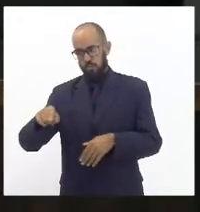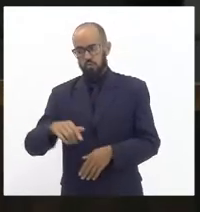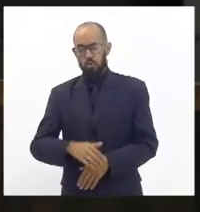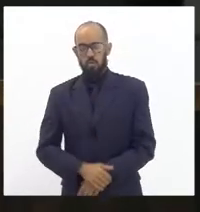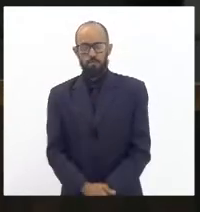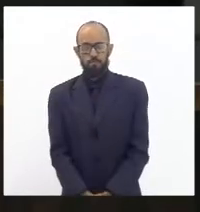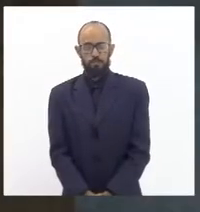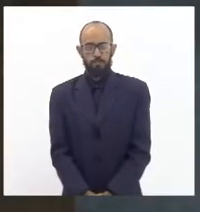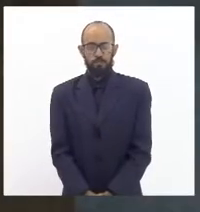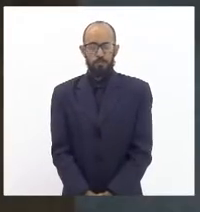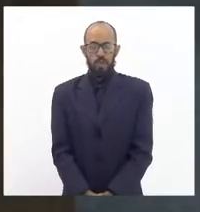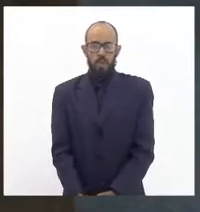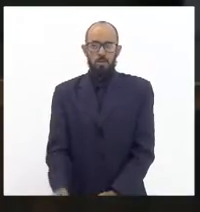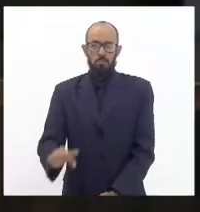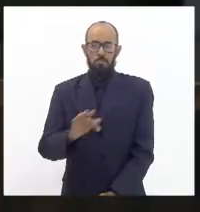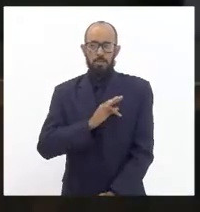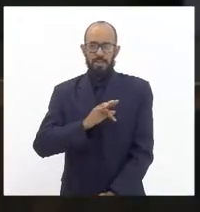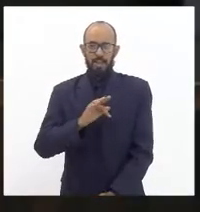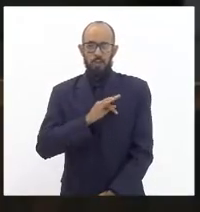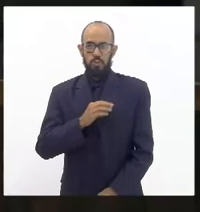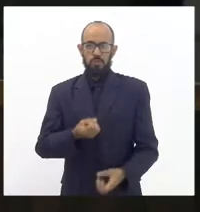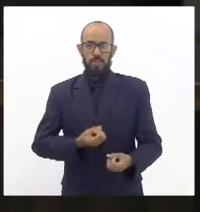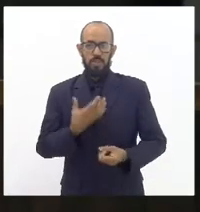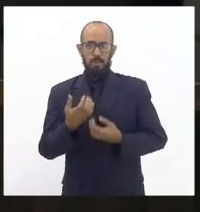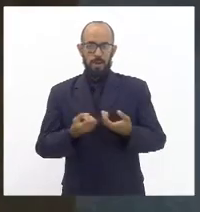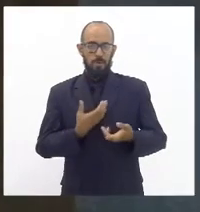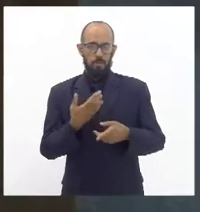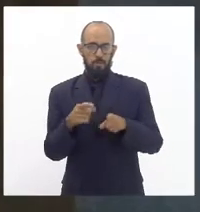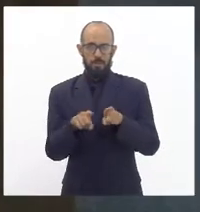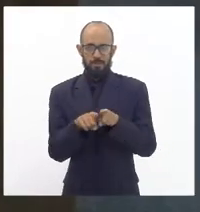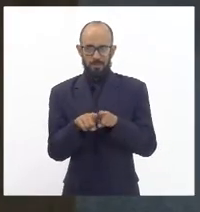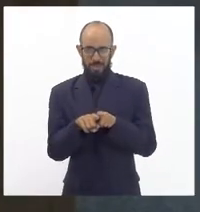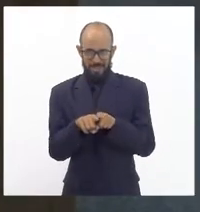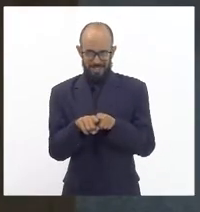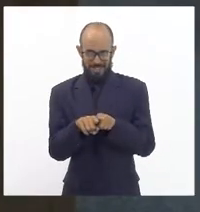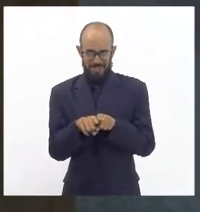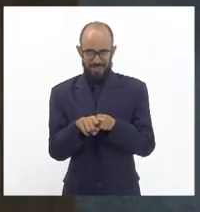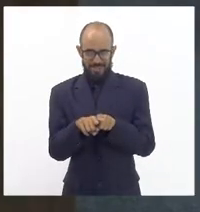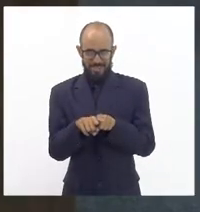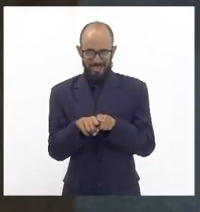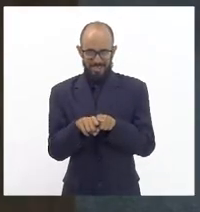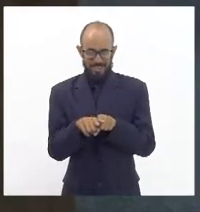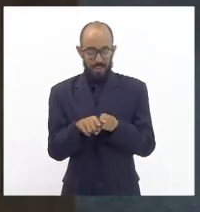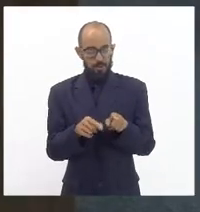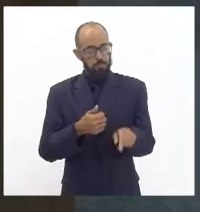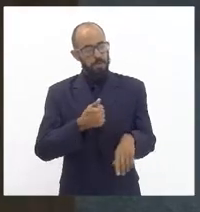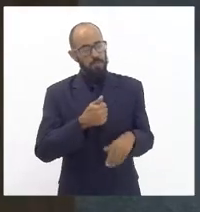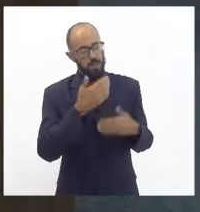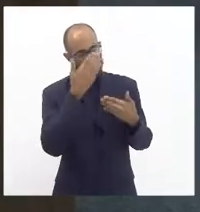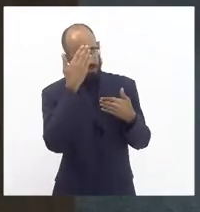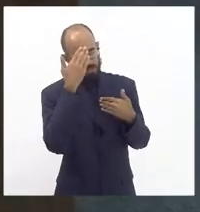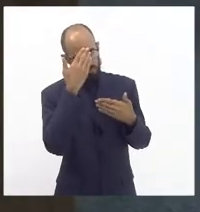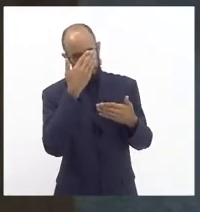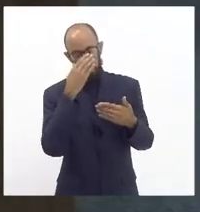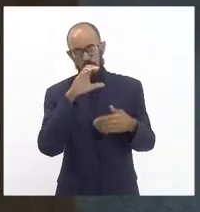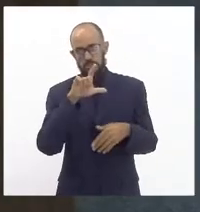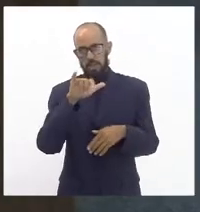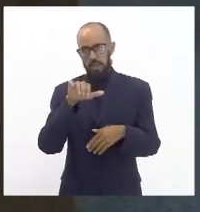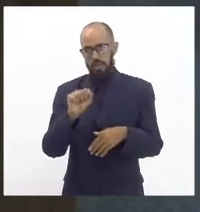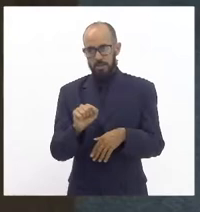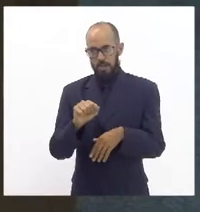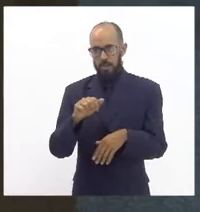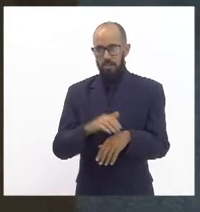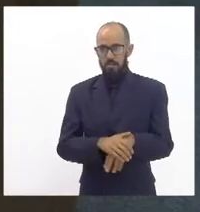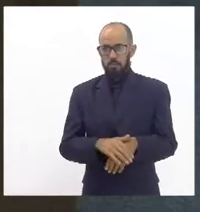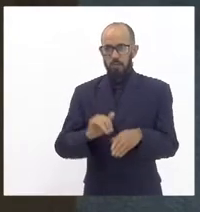deputada Martha Rocha Vai declamar um poema também presidente em primeiro lugar é o que agradecer a deputada a Sega